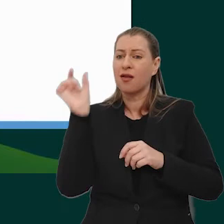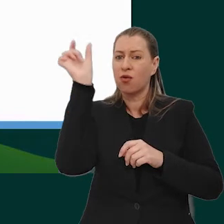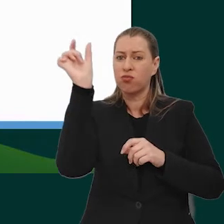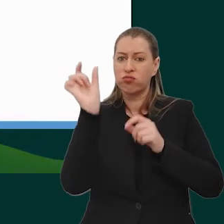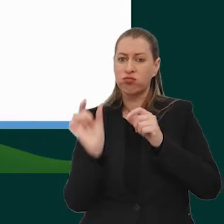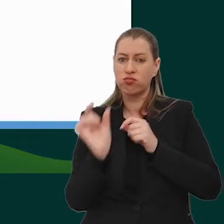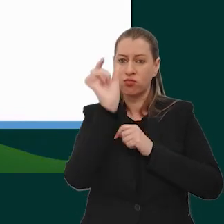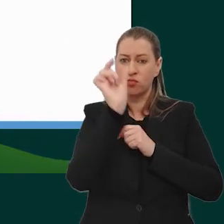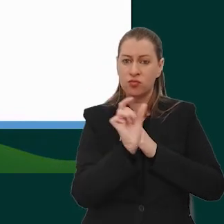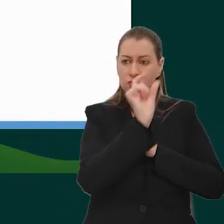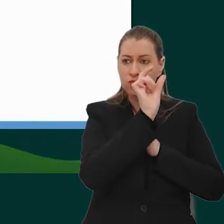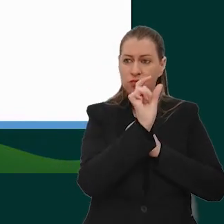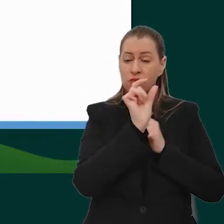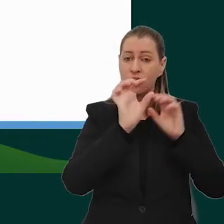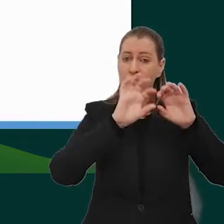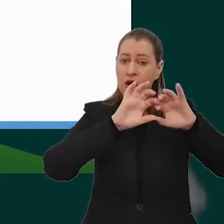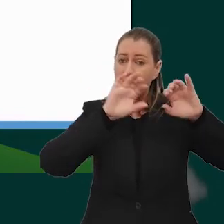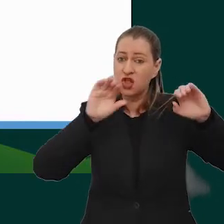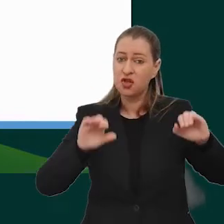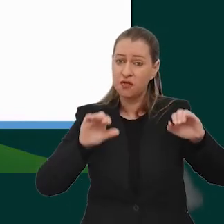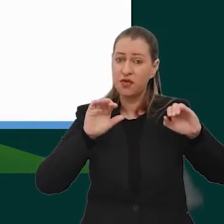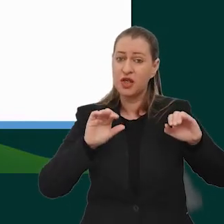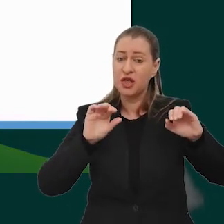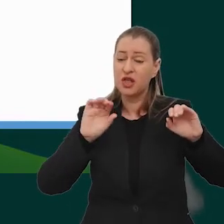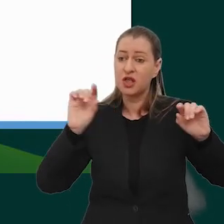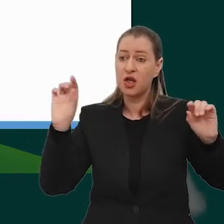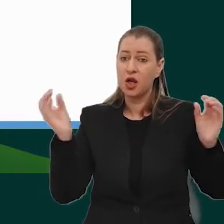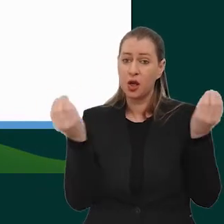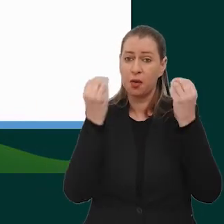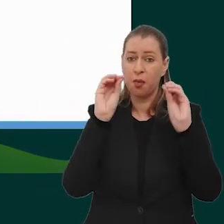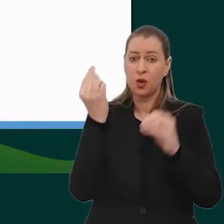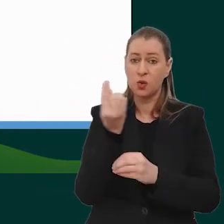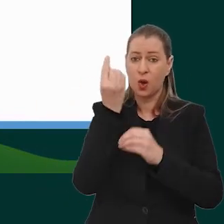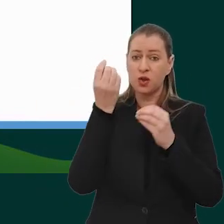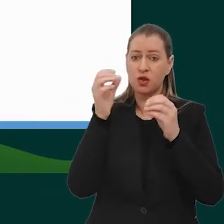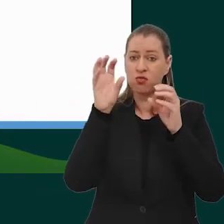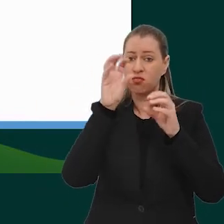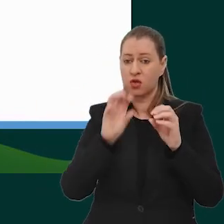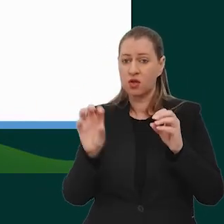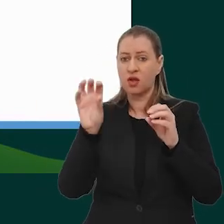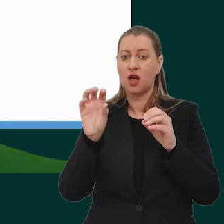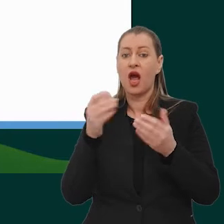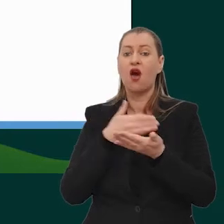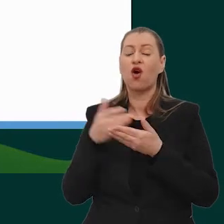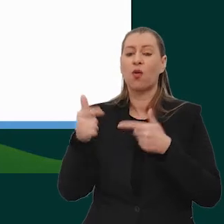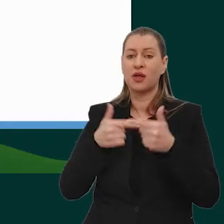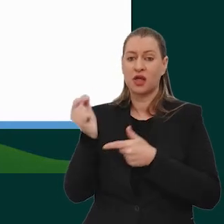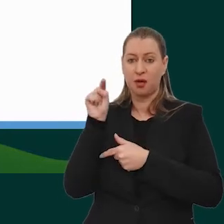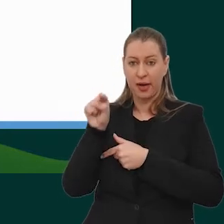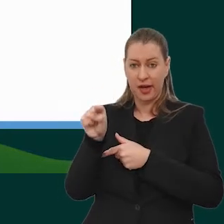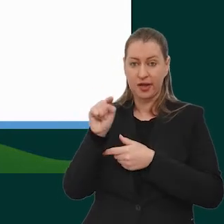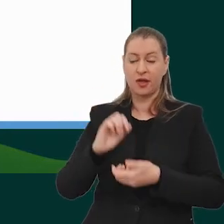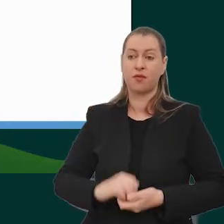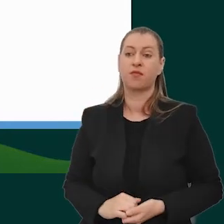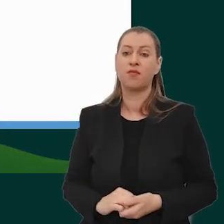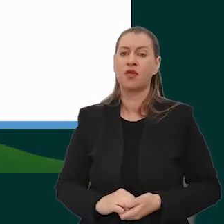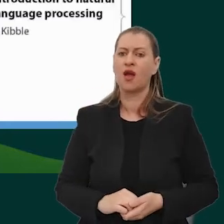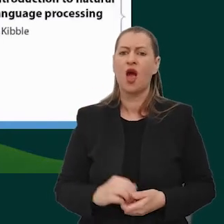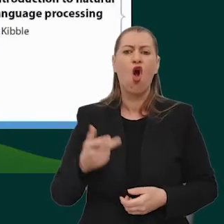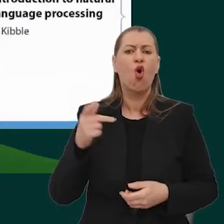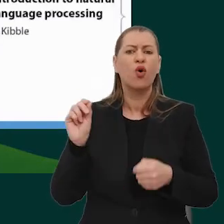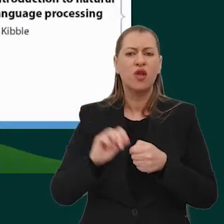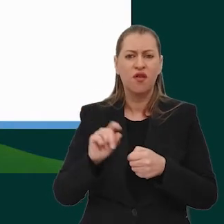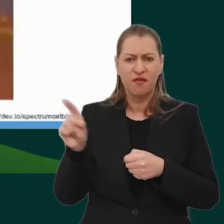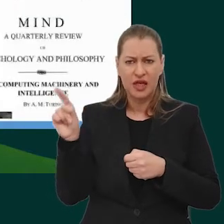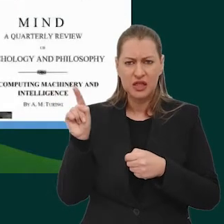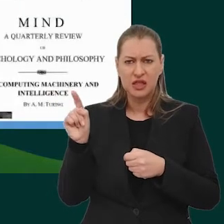um em bloquinhos menores e isola esses pontos para mim, né? E daí a gente vai começar a trabalhar em cima disso. Quando ele faz